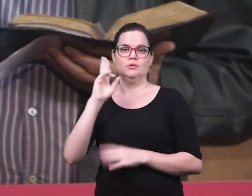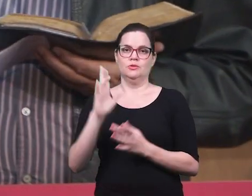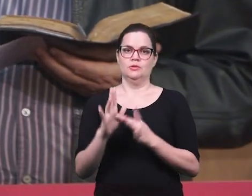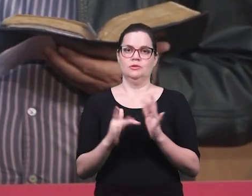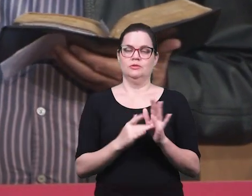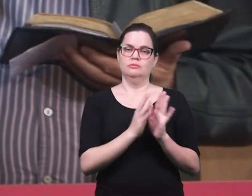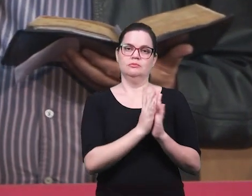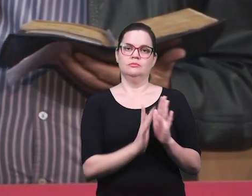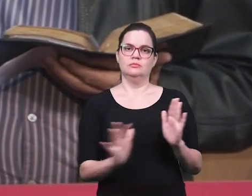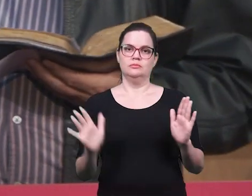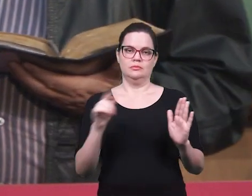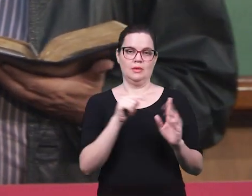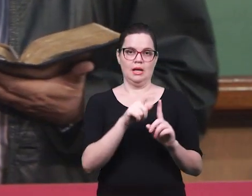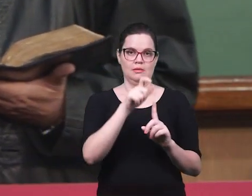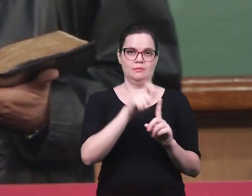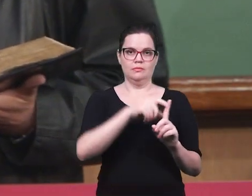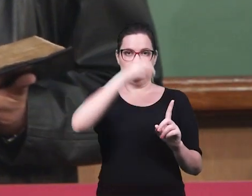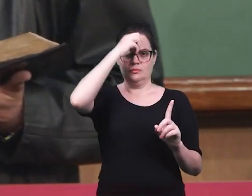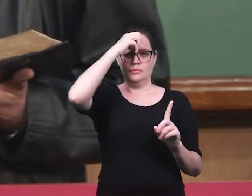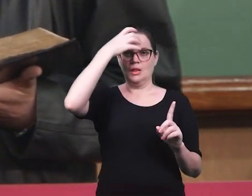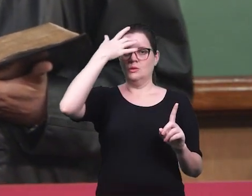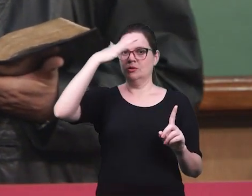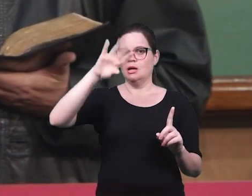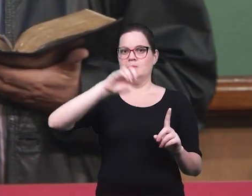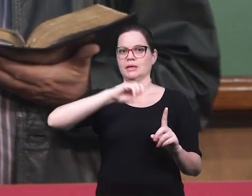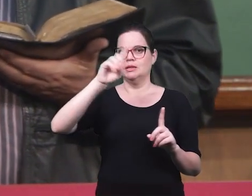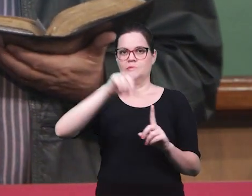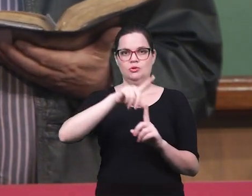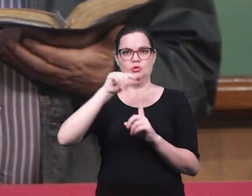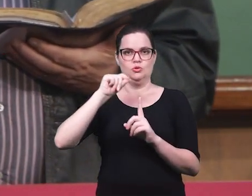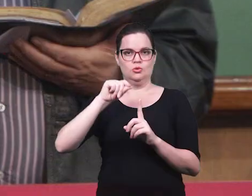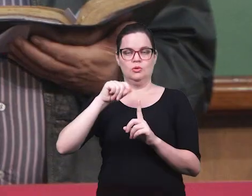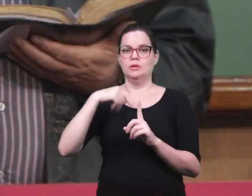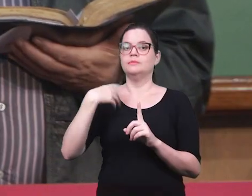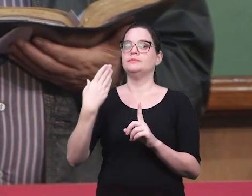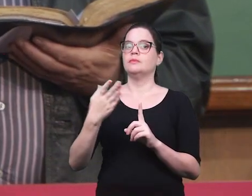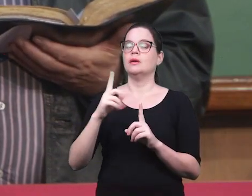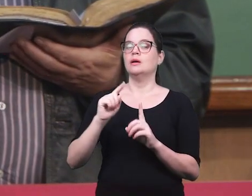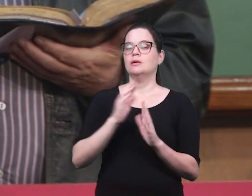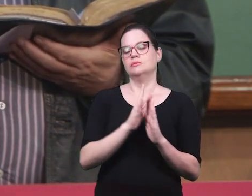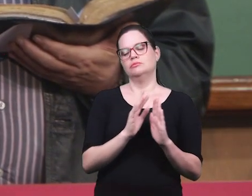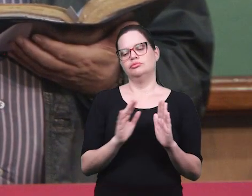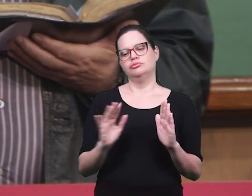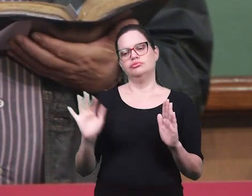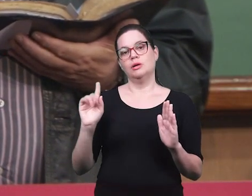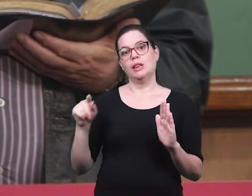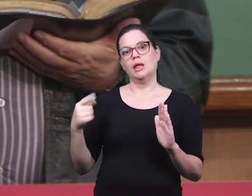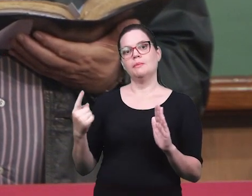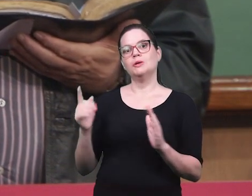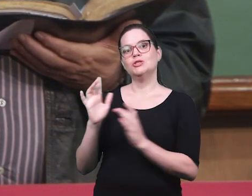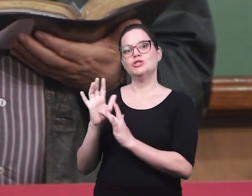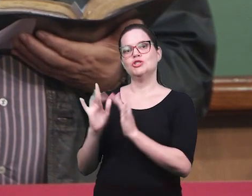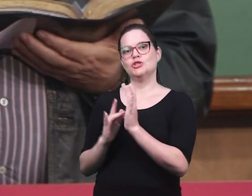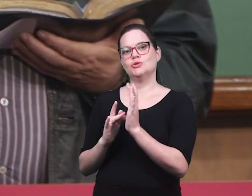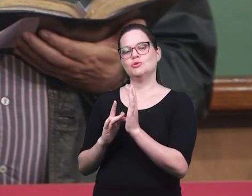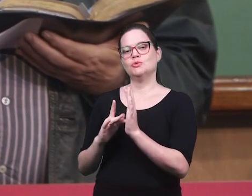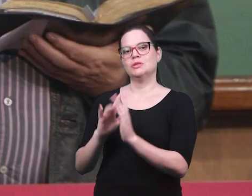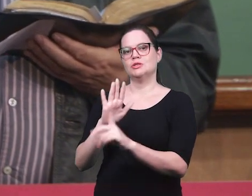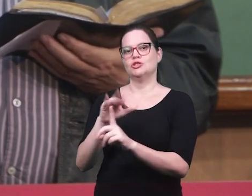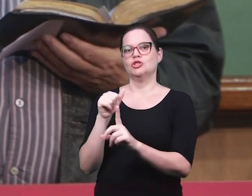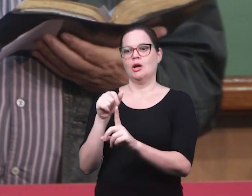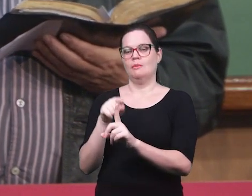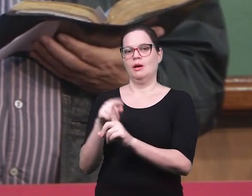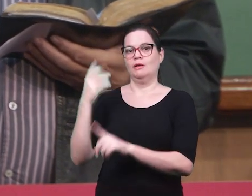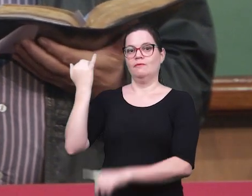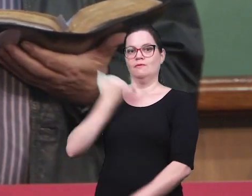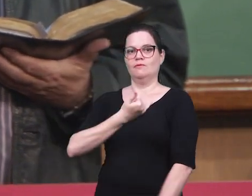não sabe que Deus o elegeu. Quando que ele vai descobrir isso? Quando ele tem um encontro com Jesus Cristo. Porque o chamado é o